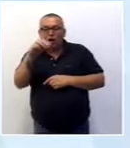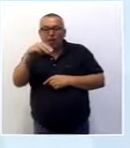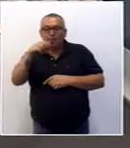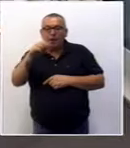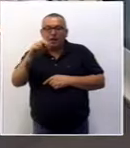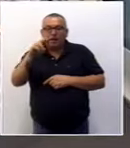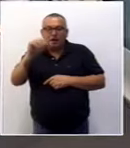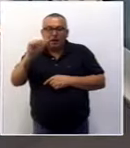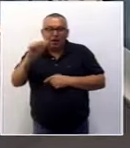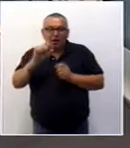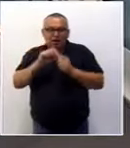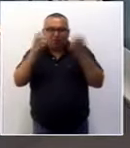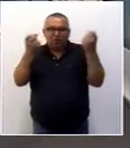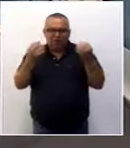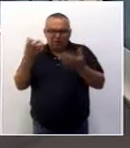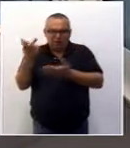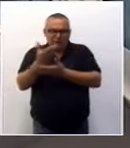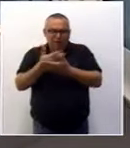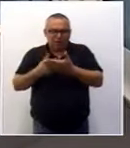vocês entenderem o que é isso.